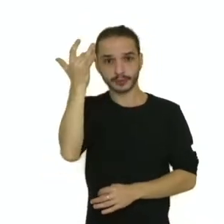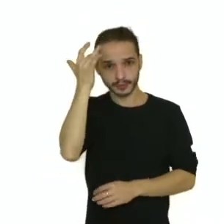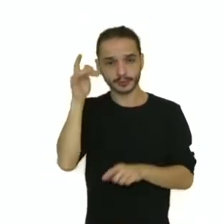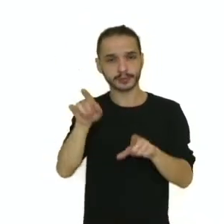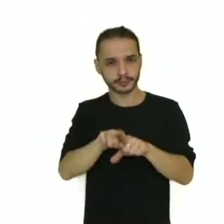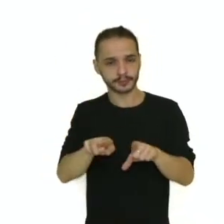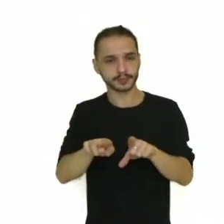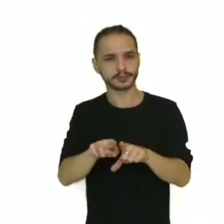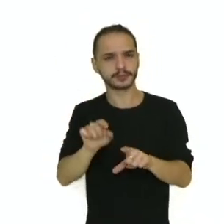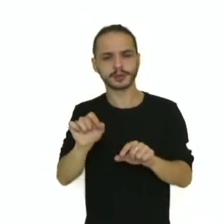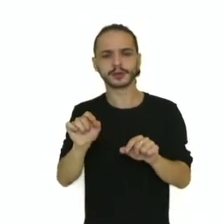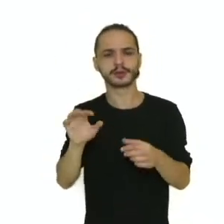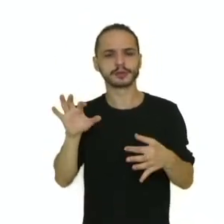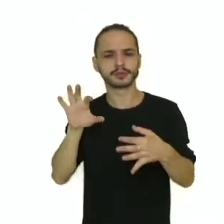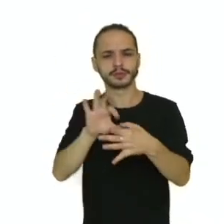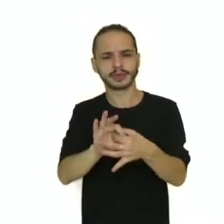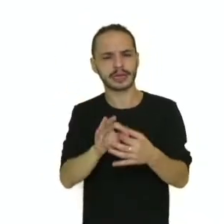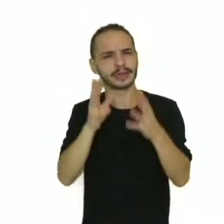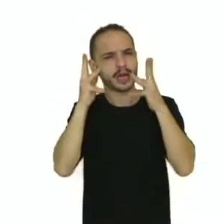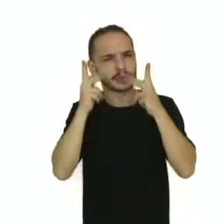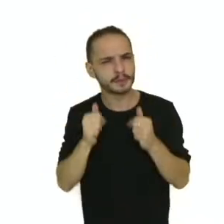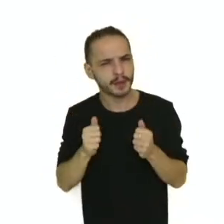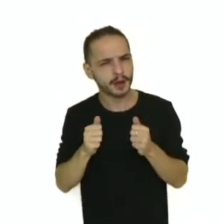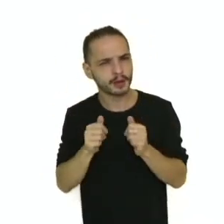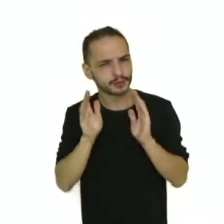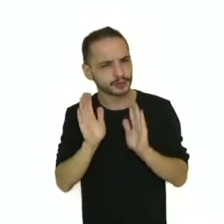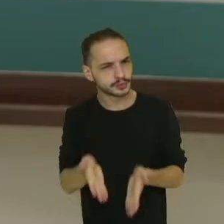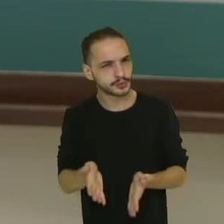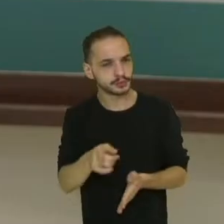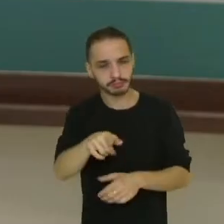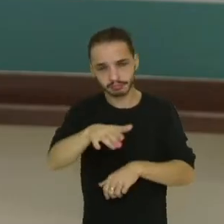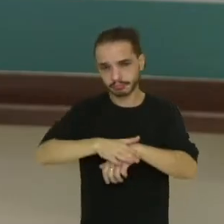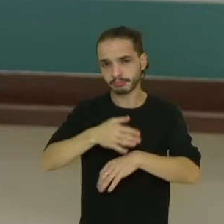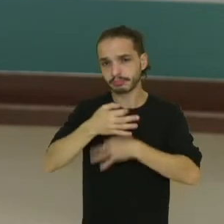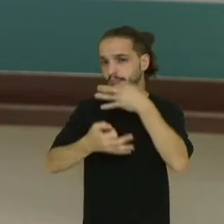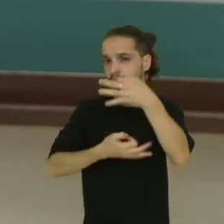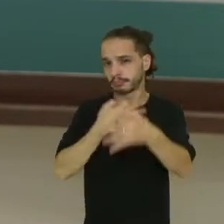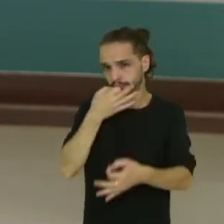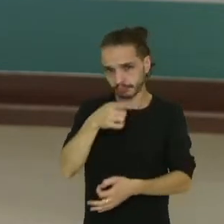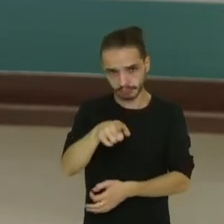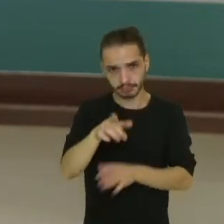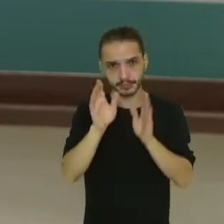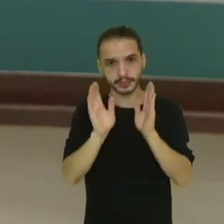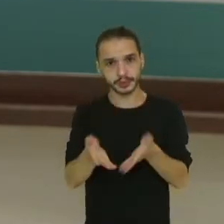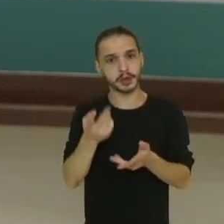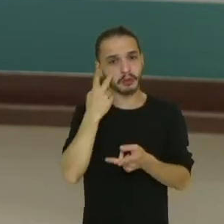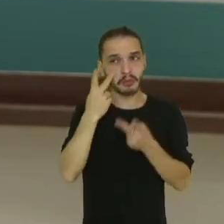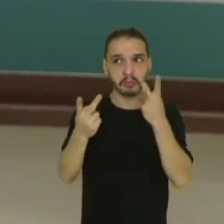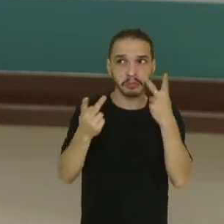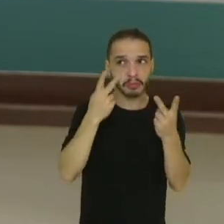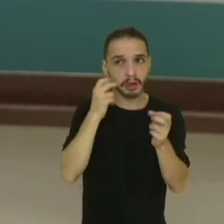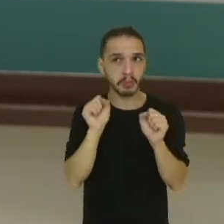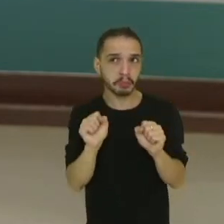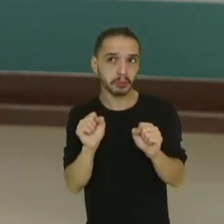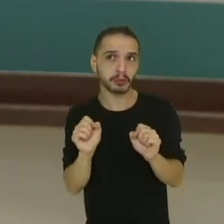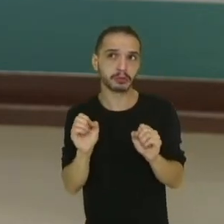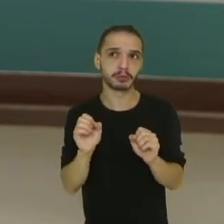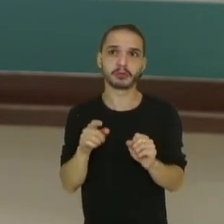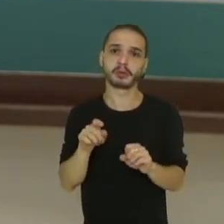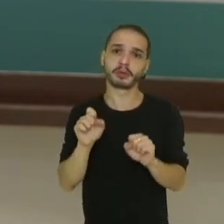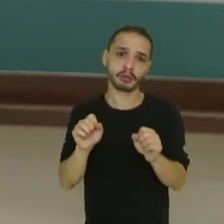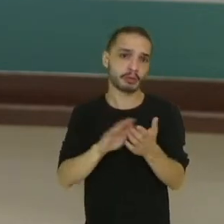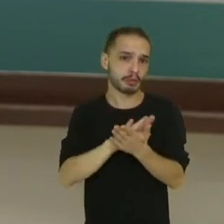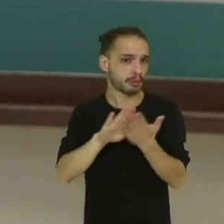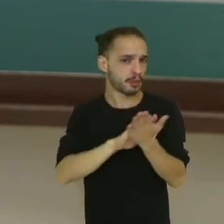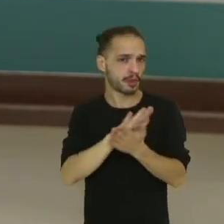com a participação de animais? Comente, né? E aí, será que você em algum momento, mesmo que você não tenha aí um animalzinho